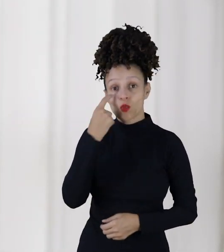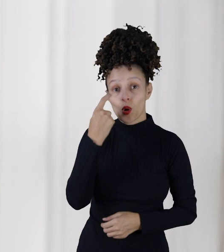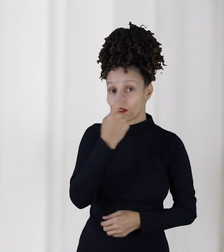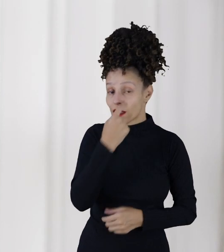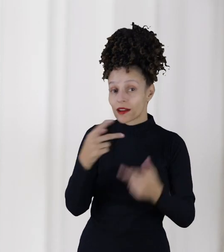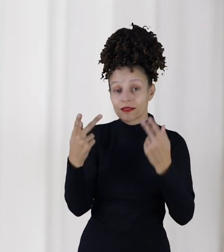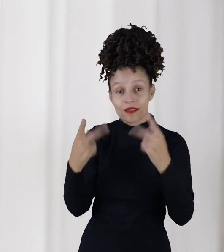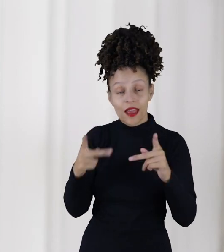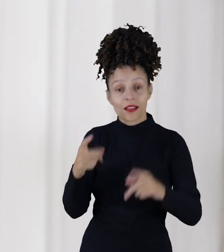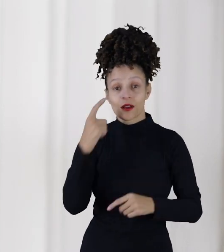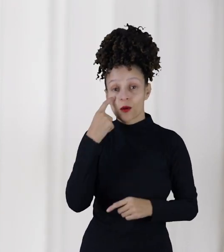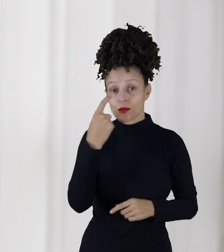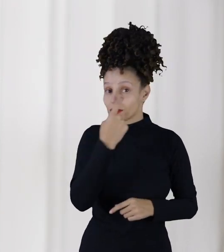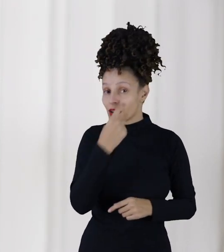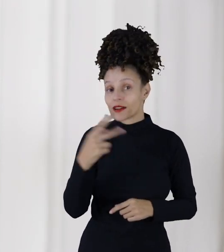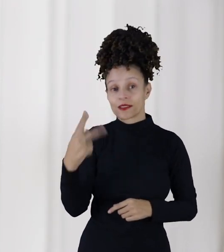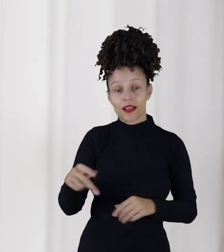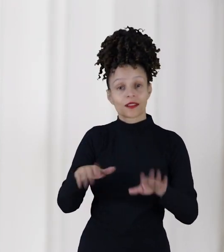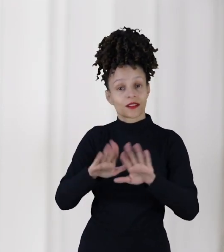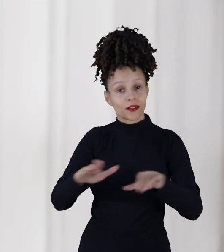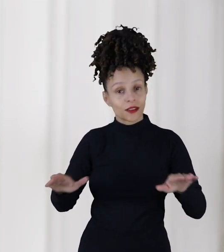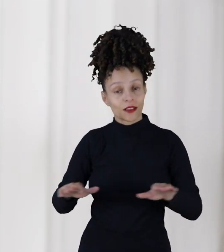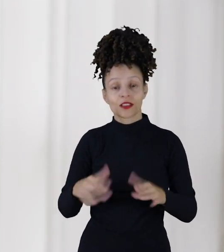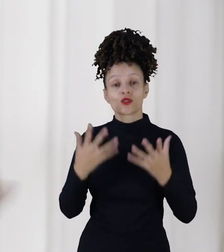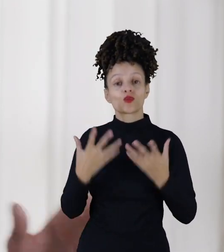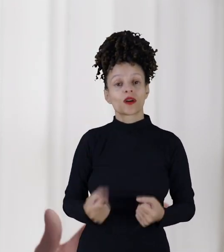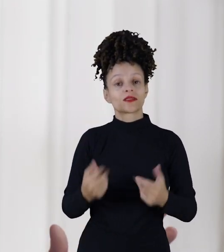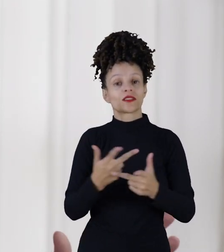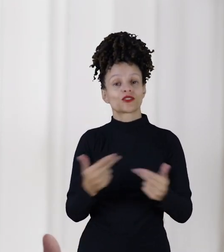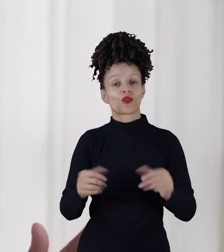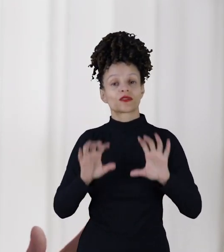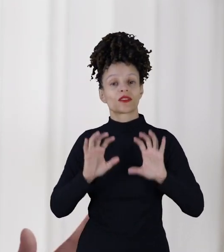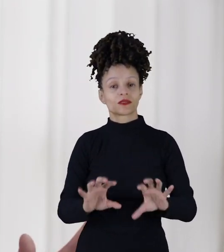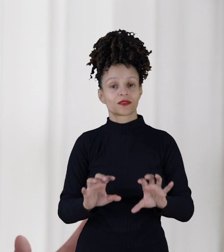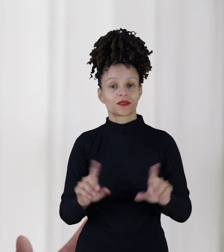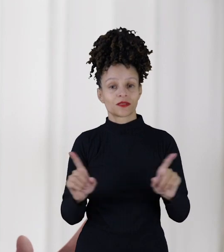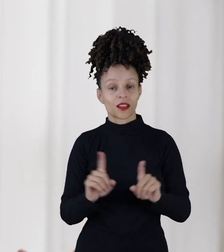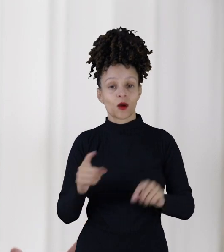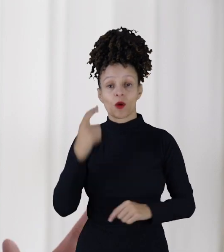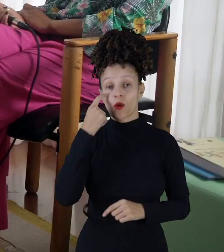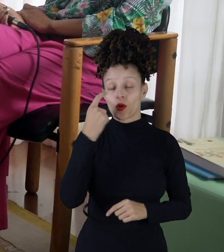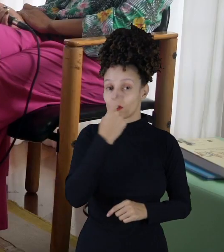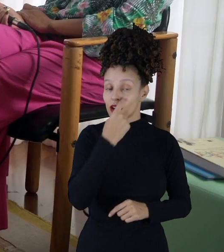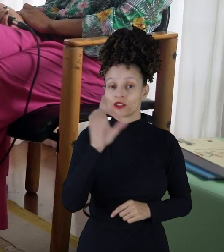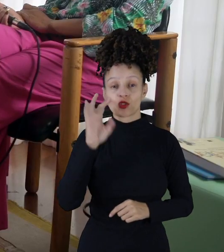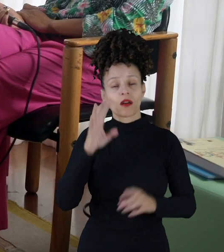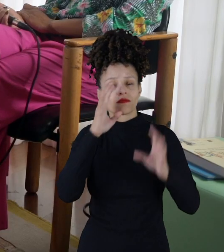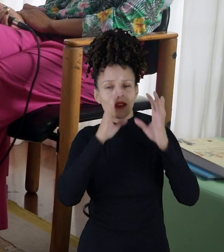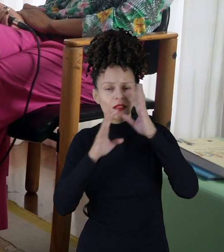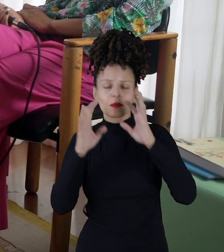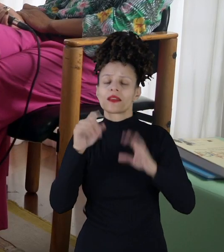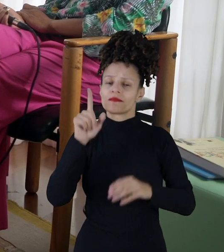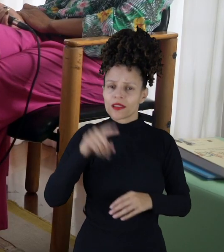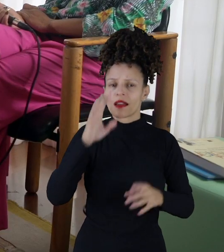no olhar, aquele olhar que não aceita as coisas como elas são, né? O olhar não só